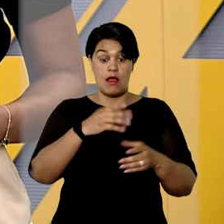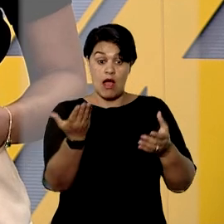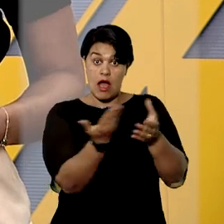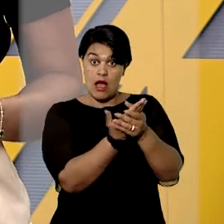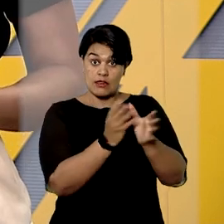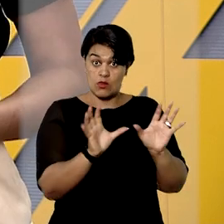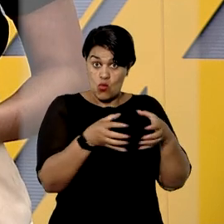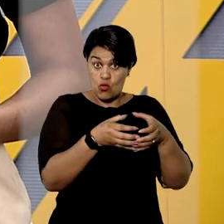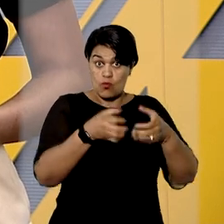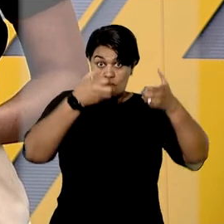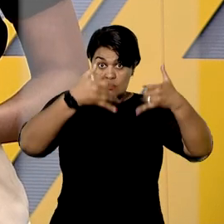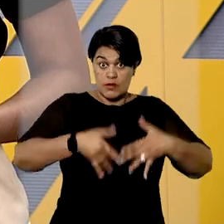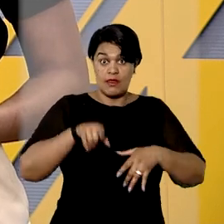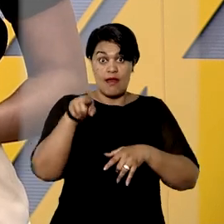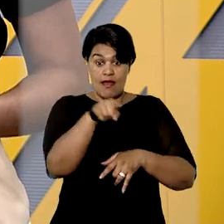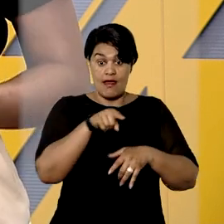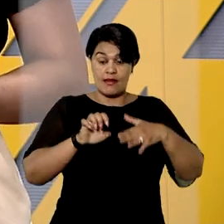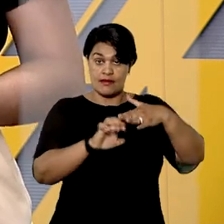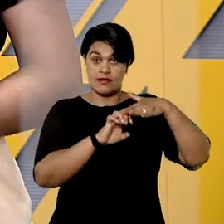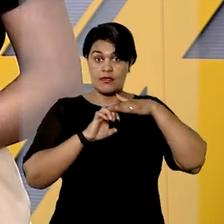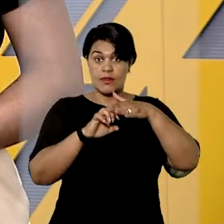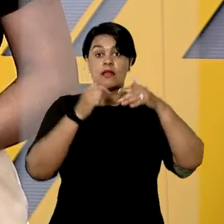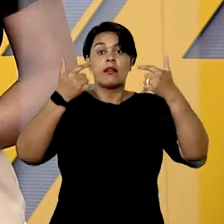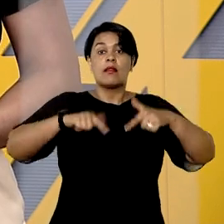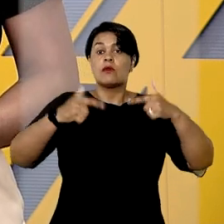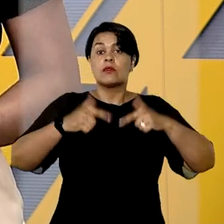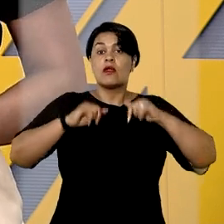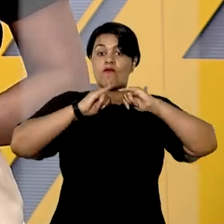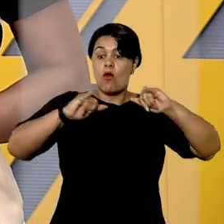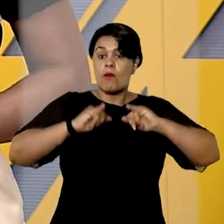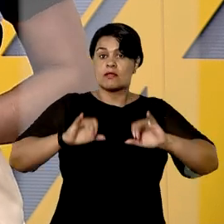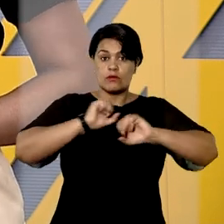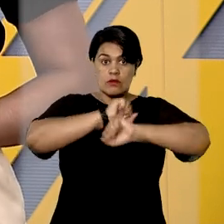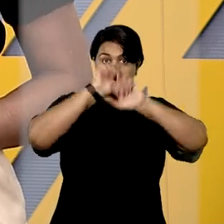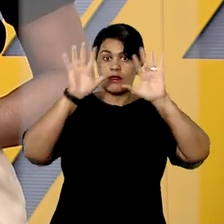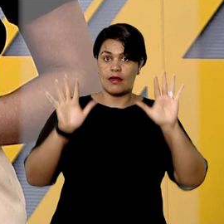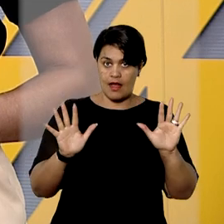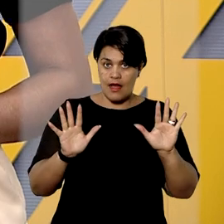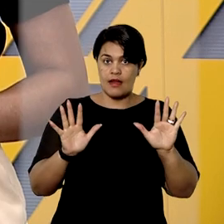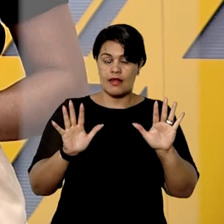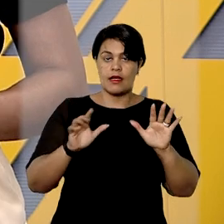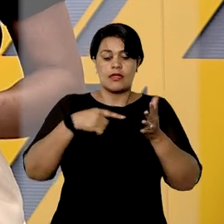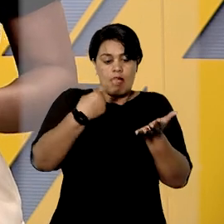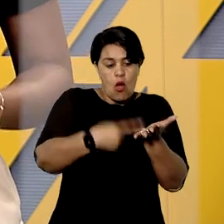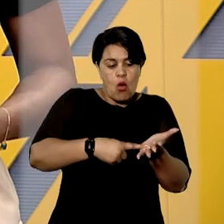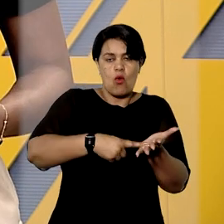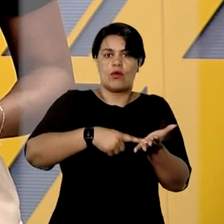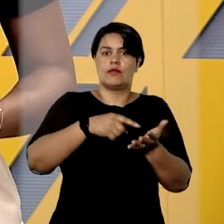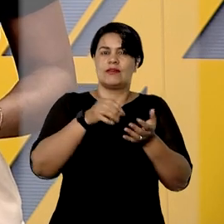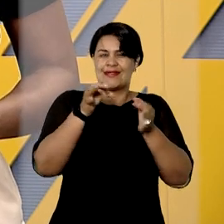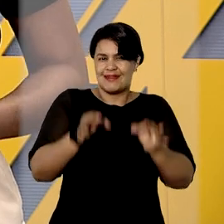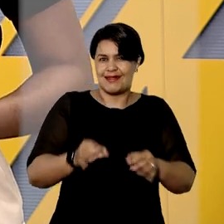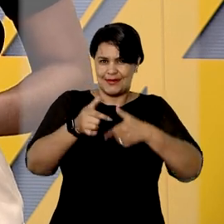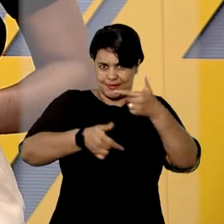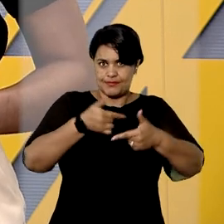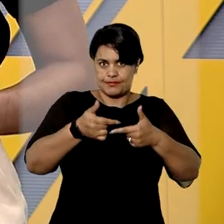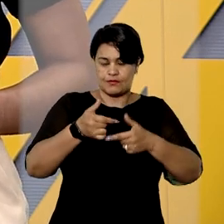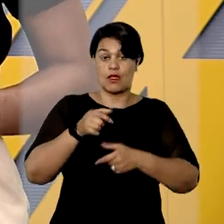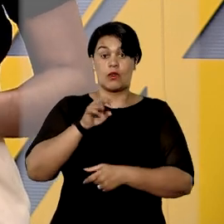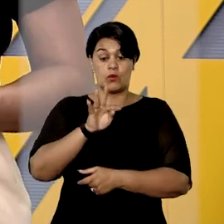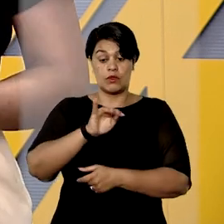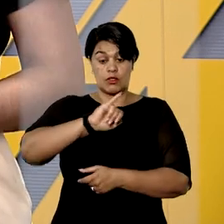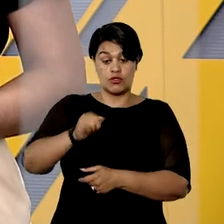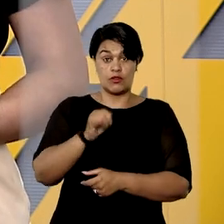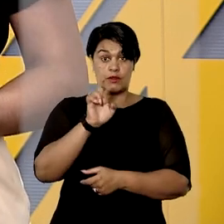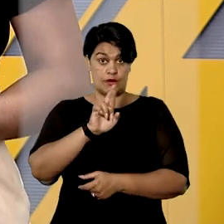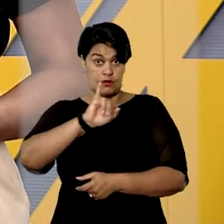as empresas não informavam sobre as chamadas áreas de sombra no momento da contratação do serviço. O Tribunal de Justiça do Rio de